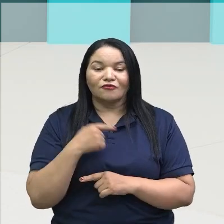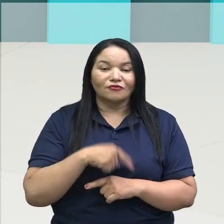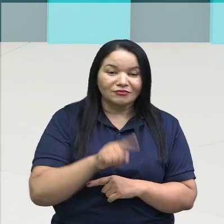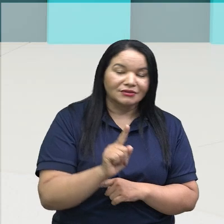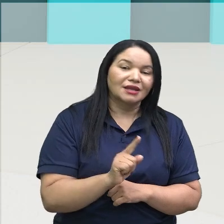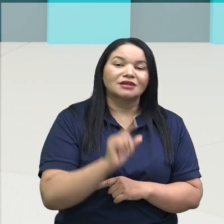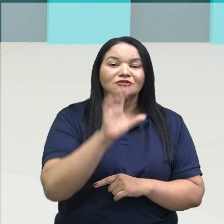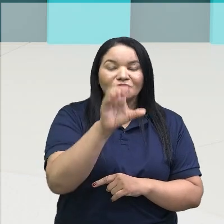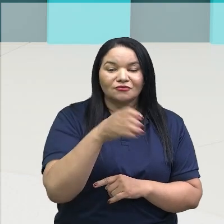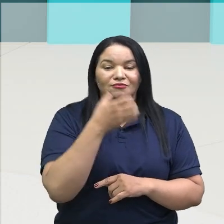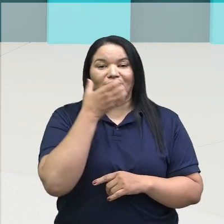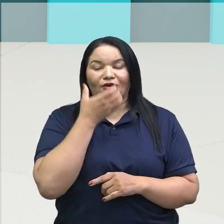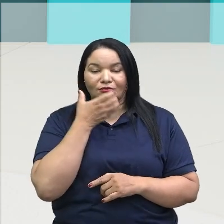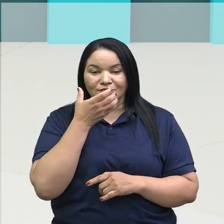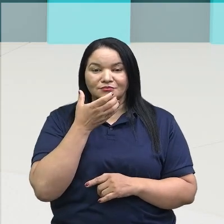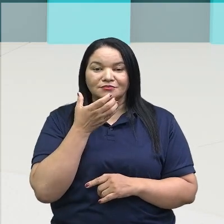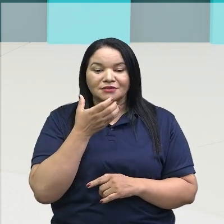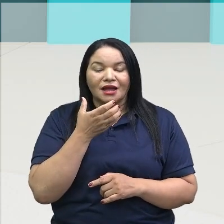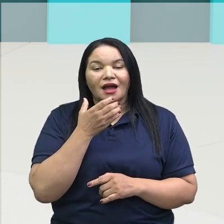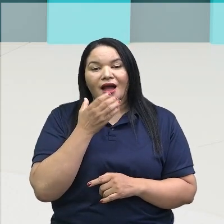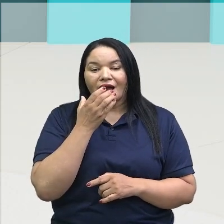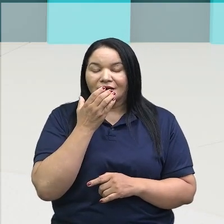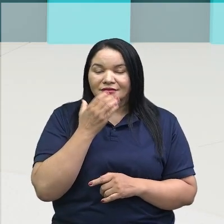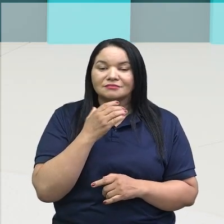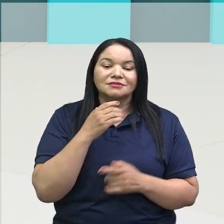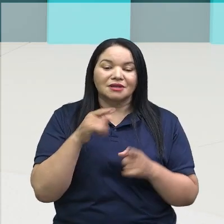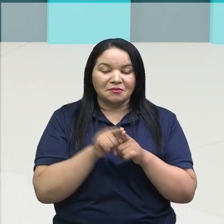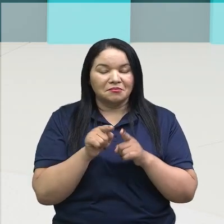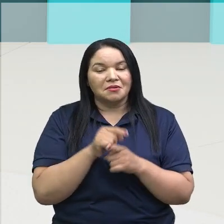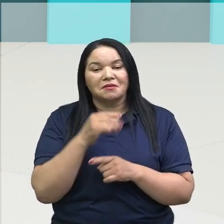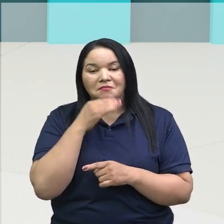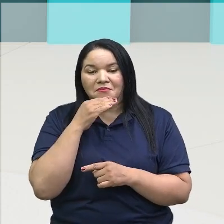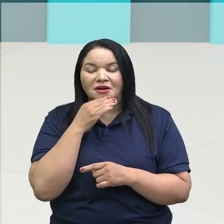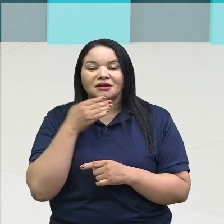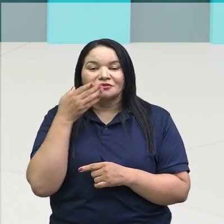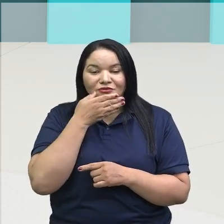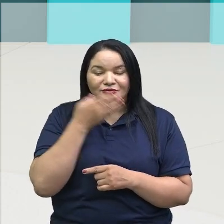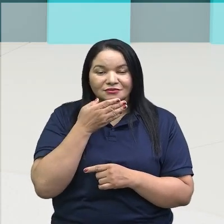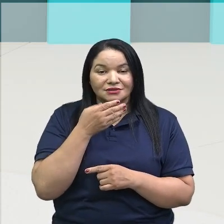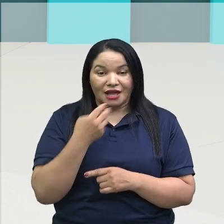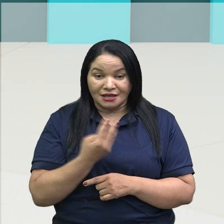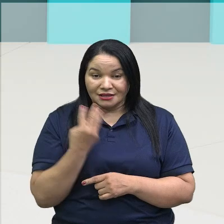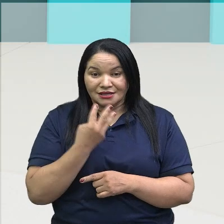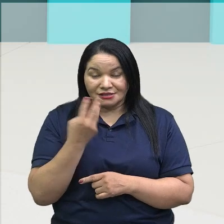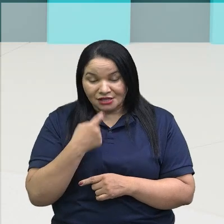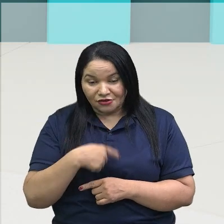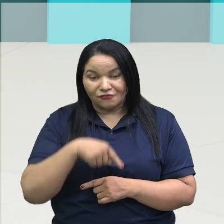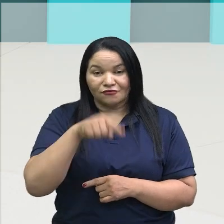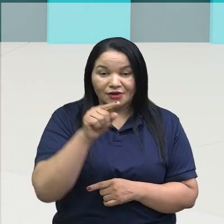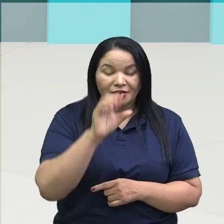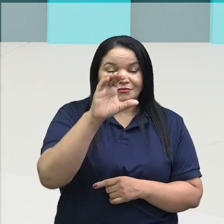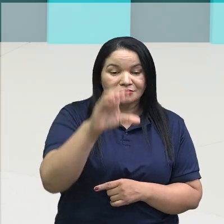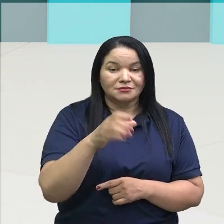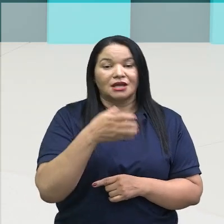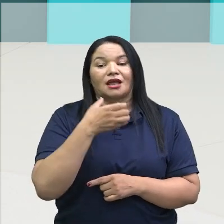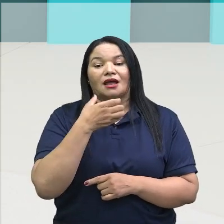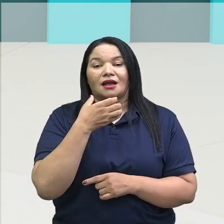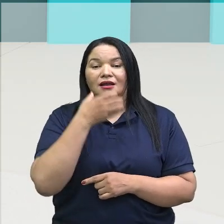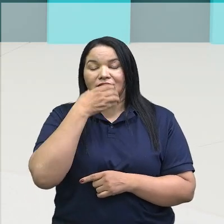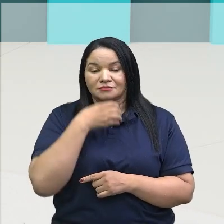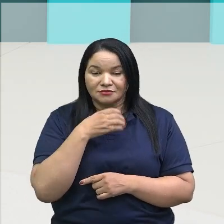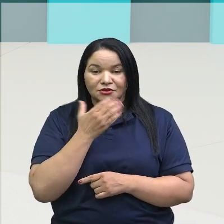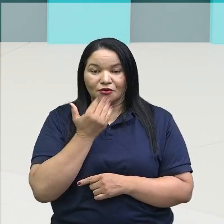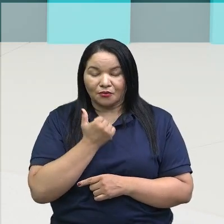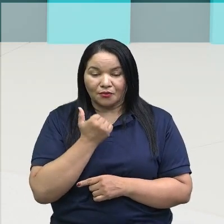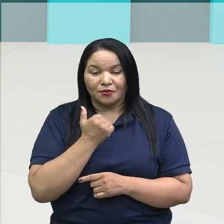apanho outra manga, consumo e percebo que ela também está doce. Vou a terceira vez lá na mangueira, pega uma manga também